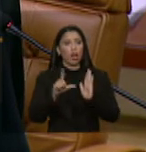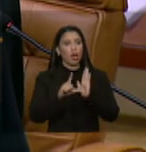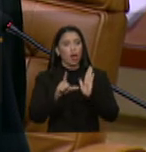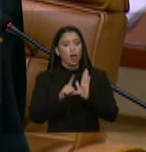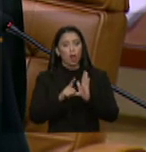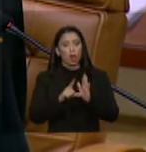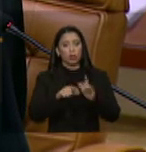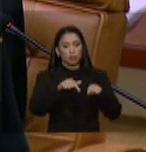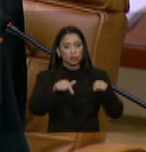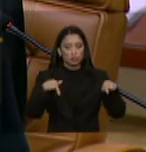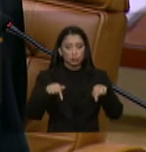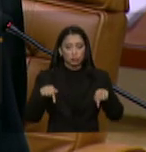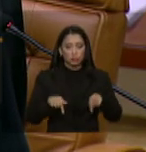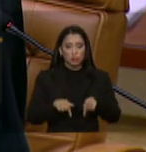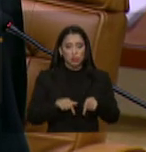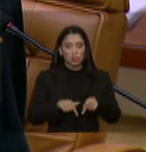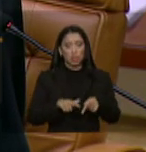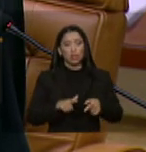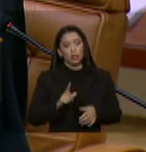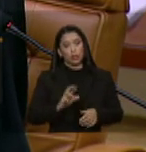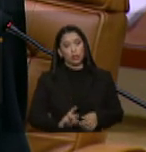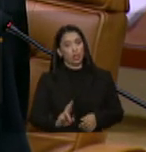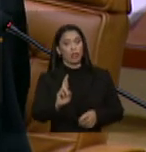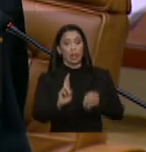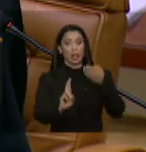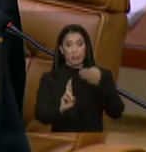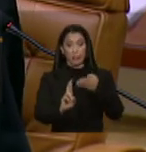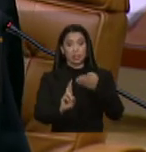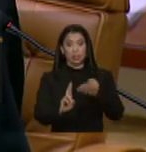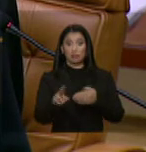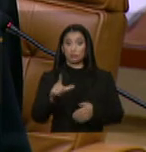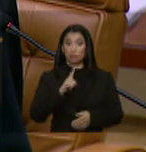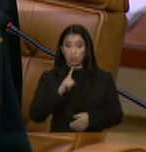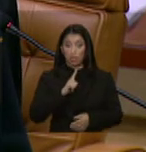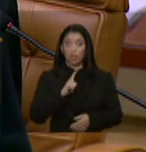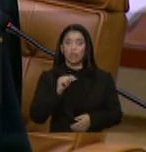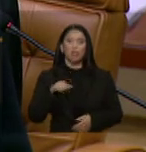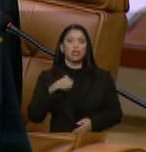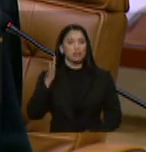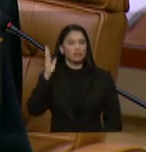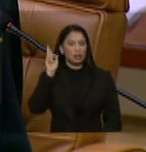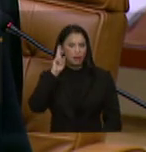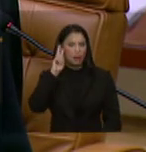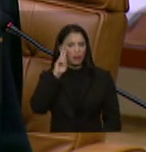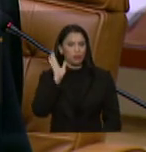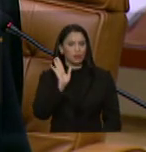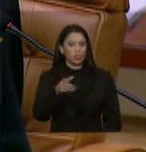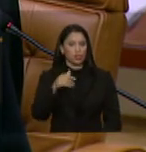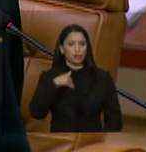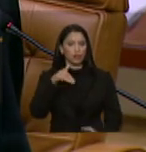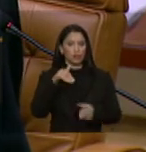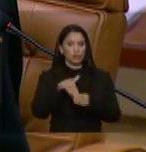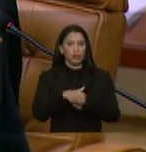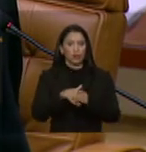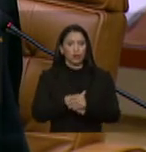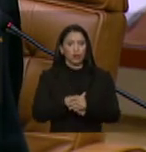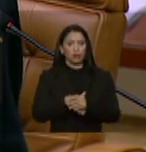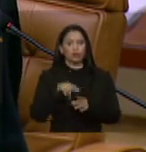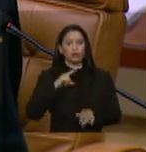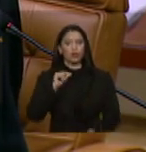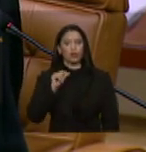de representação como todas inclusive devem ter nós tivemos aqui recentemente todos se recordam o caso do